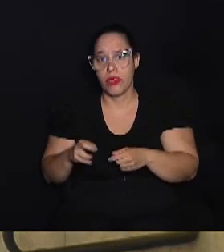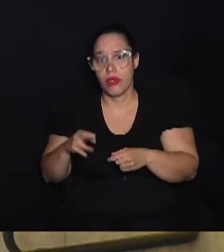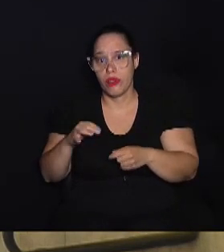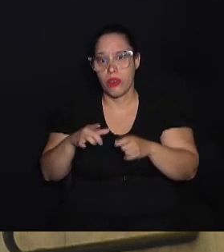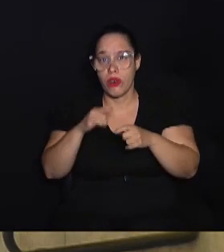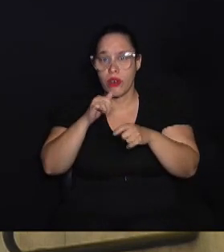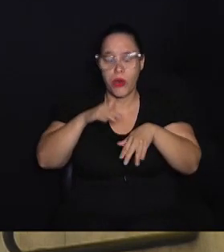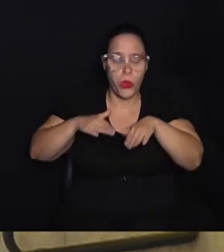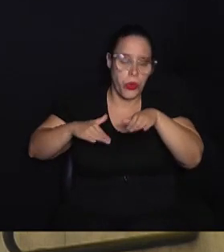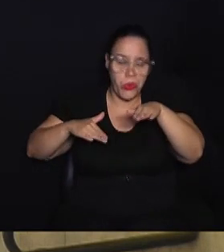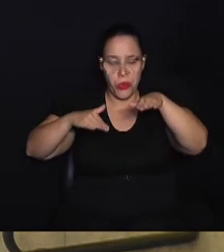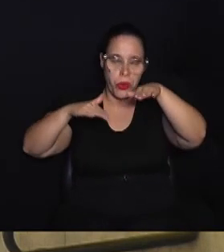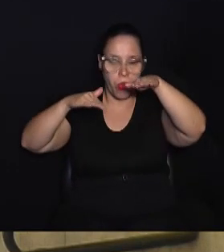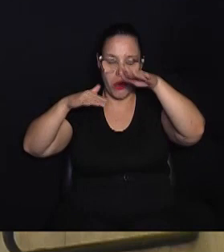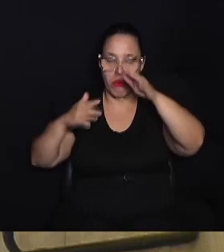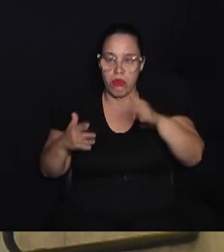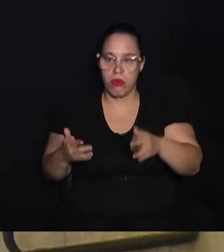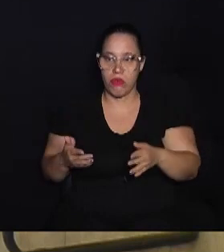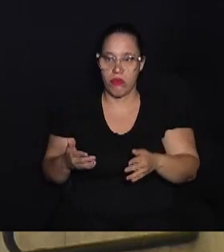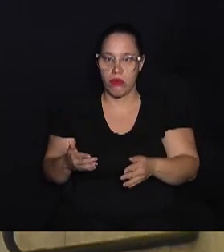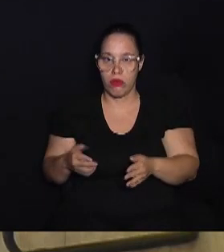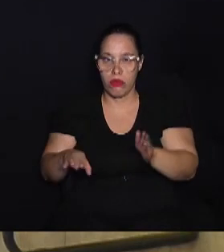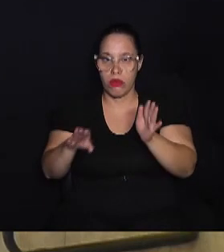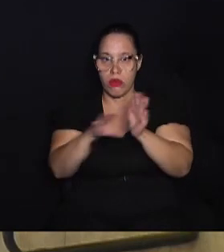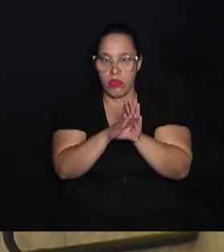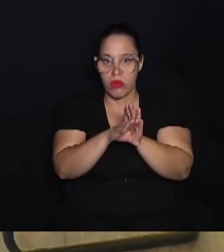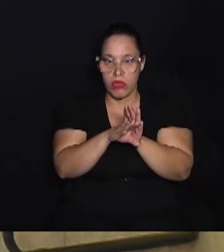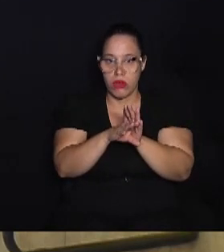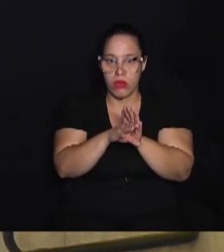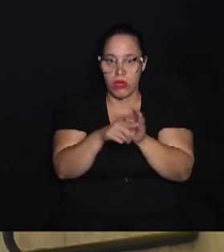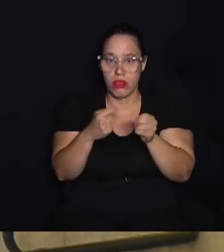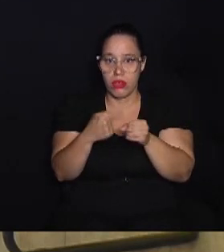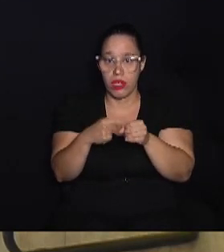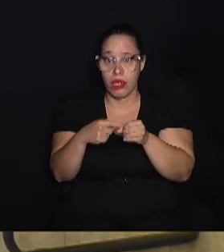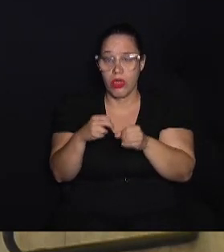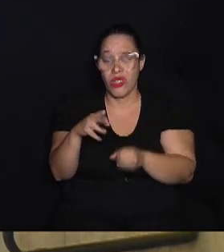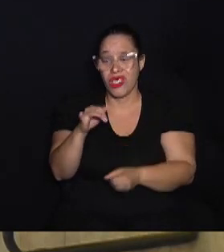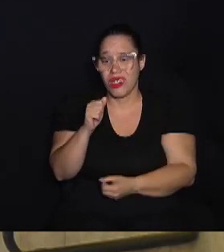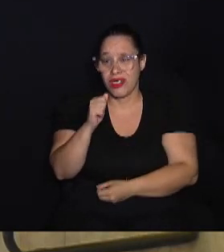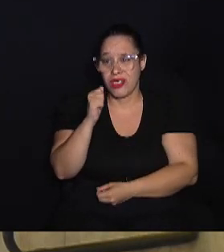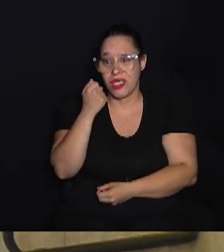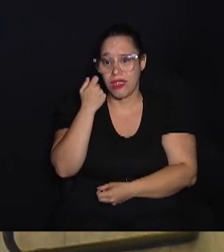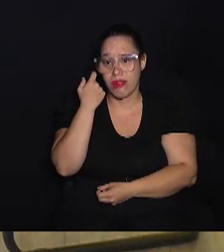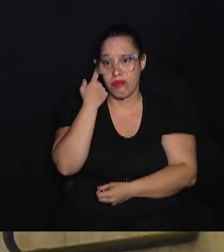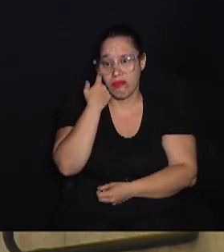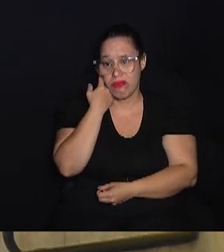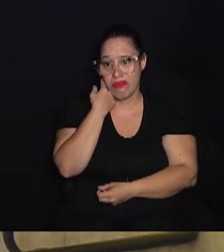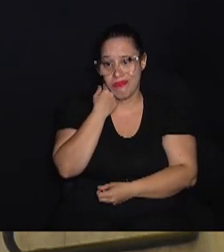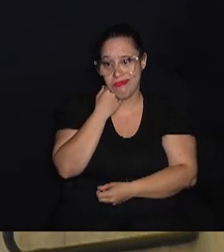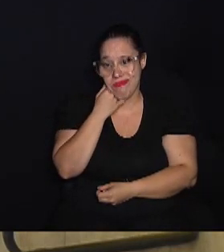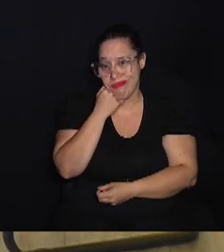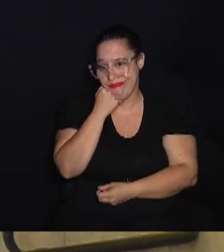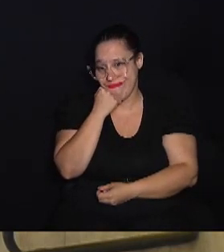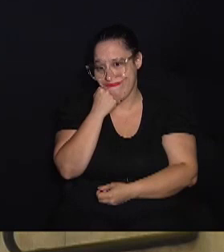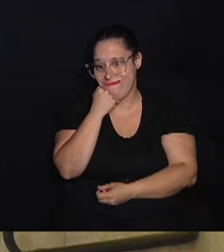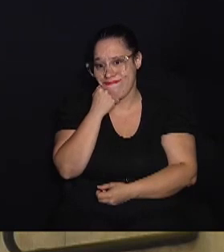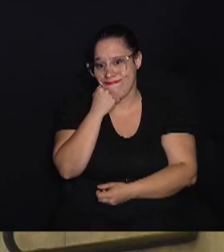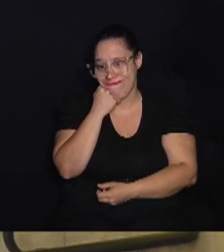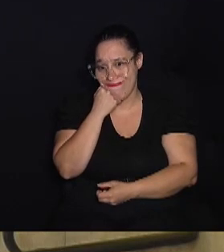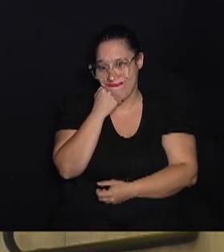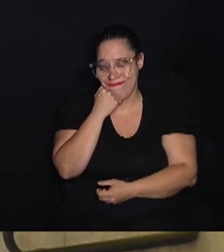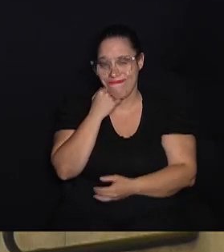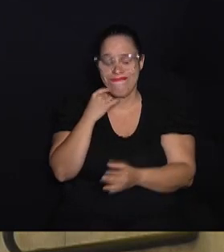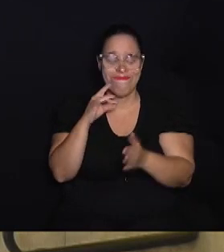água no mar e tudo mais, mas vai chegar também no interior, Ana. Com certeza, em todas as regiões a gente já